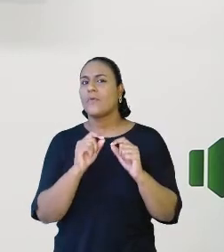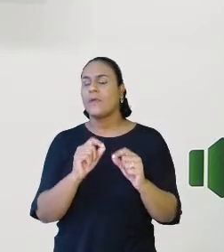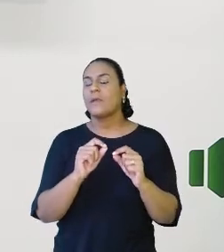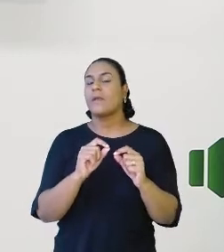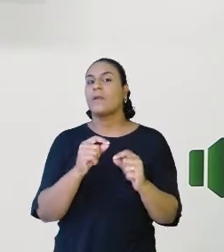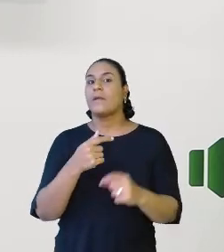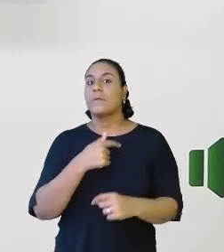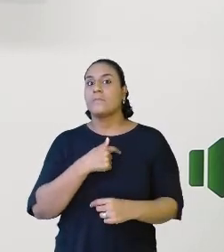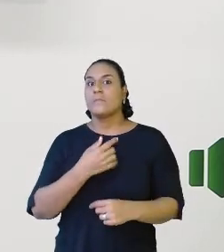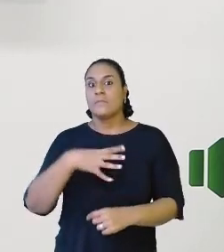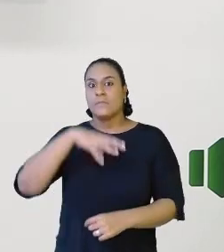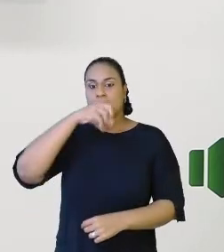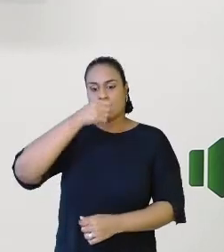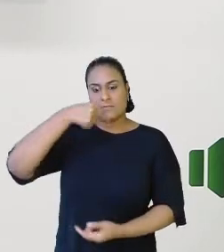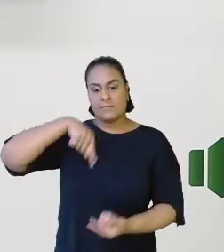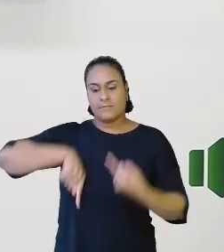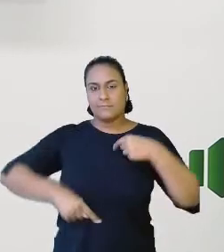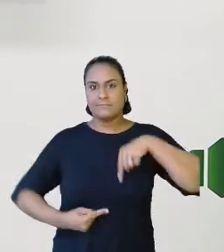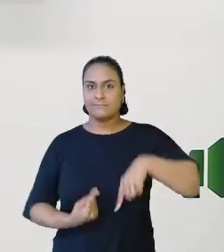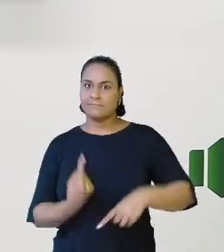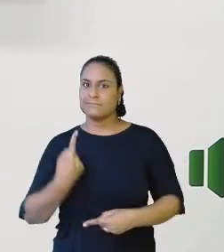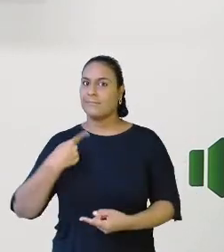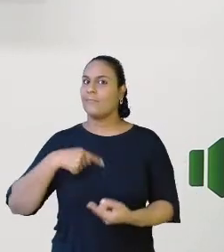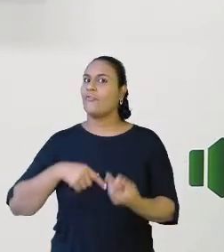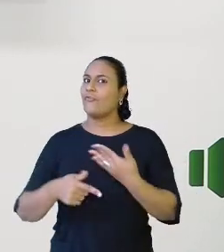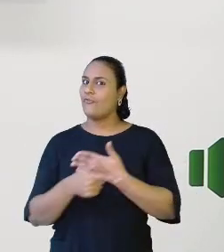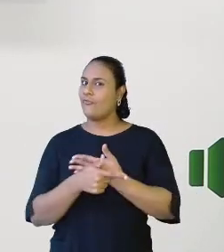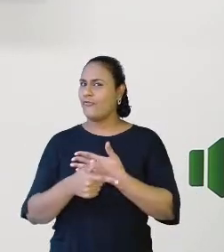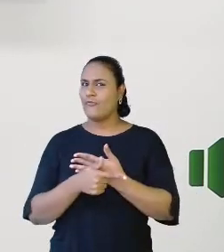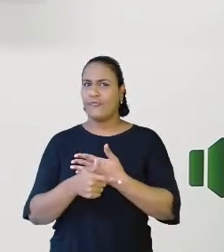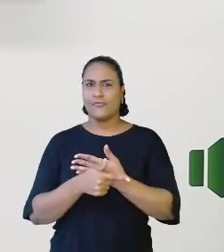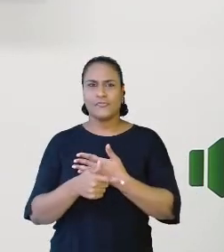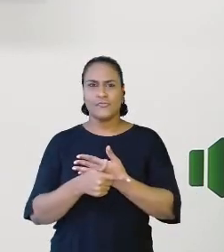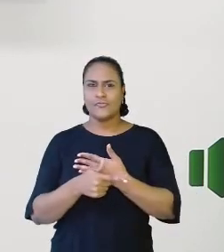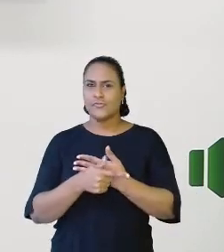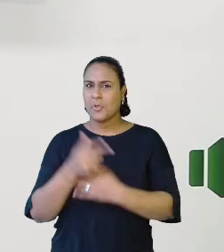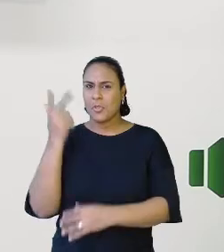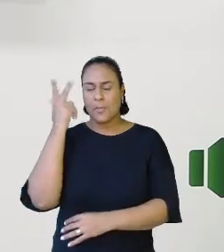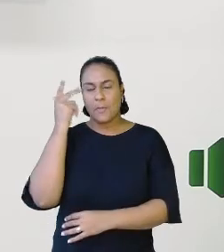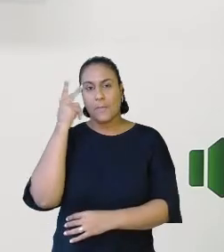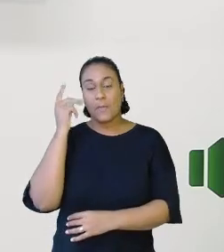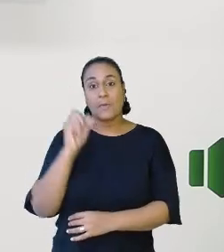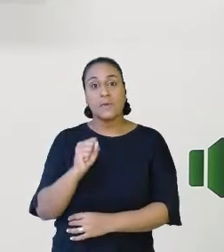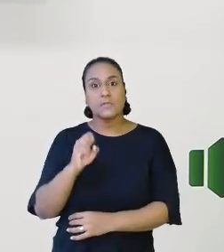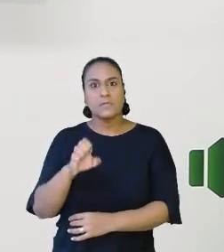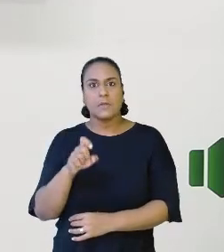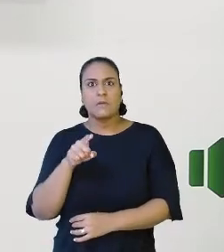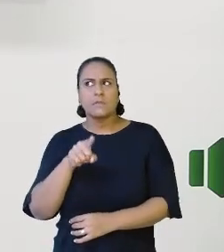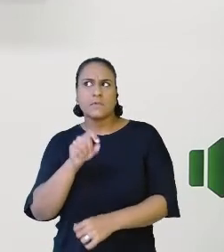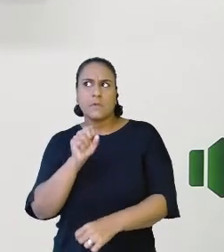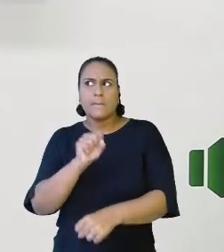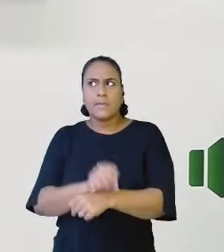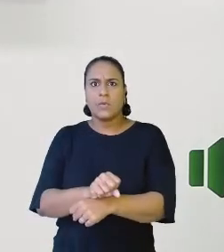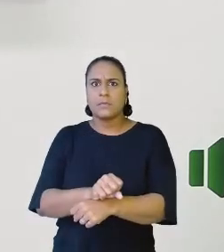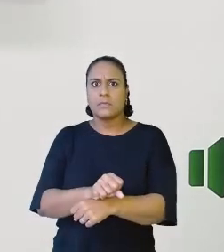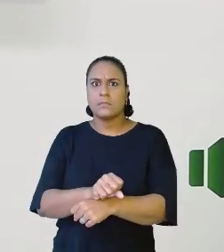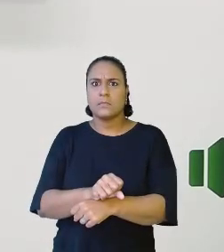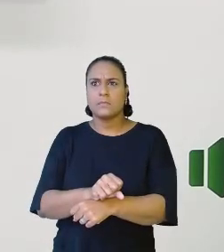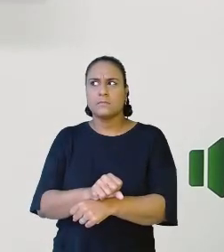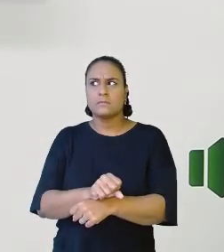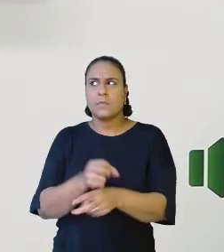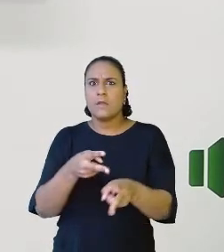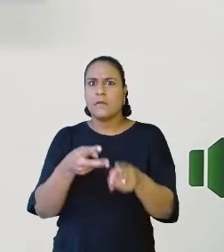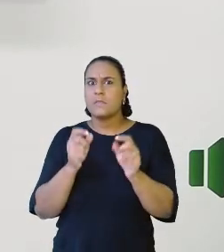nosso sistema circulatório esteja funcionando. Então, se você conseguir, você pode parar um pouco e você vai